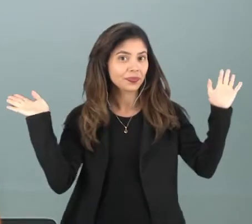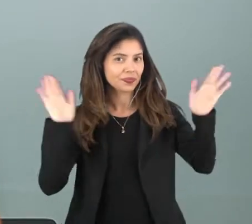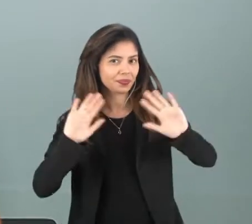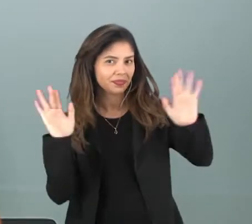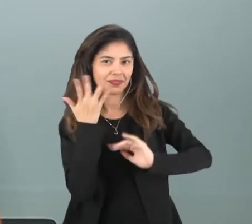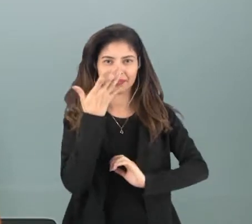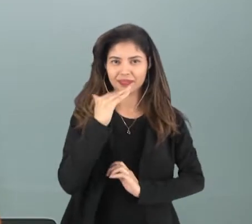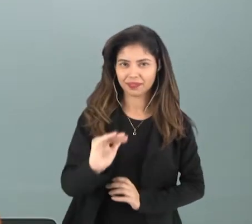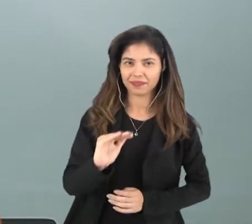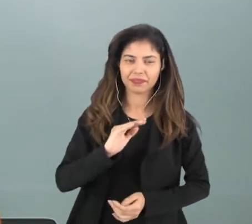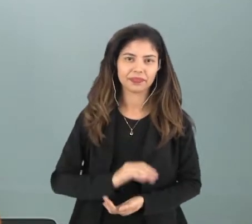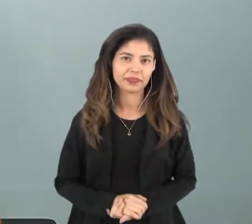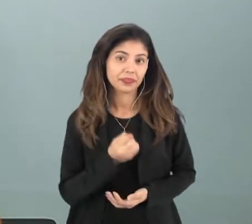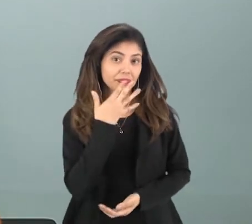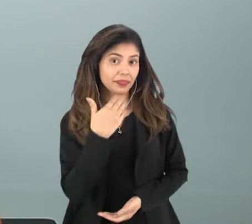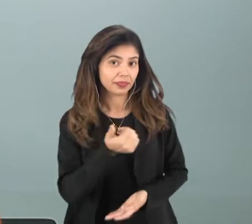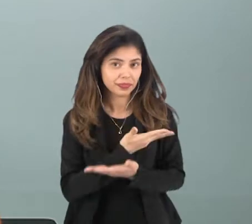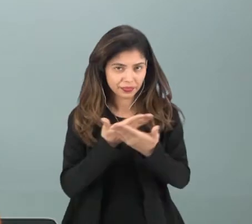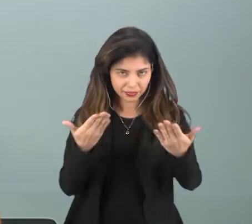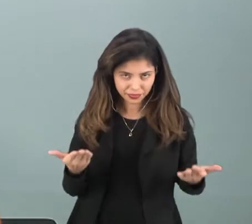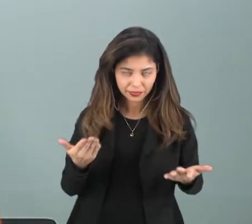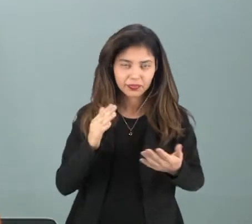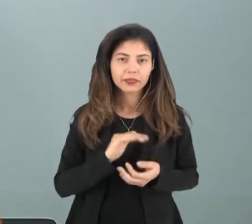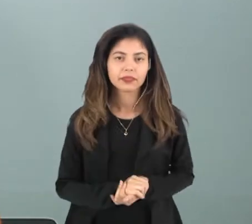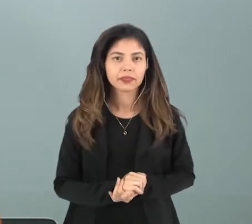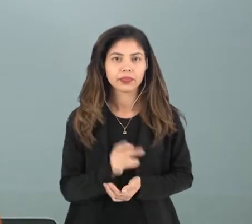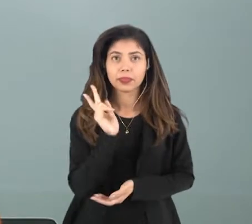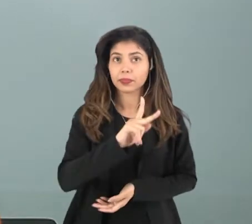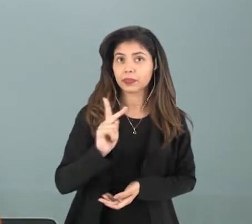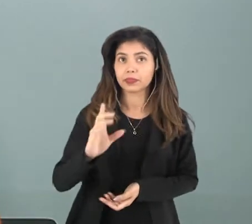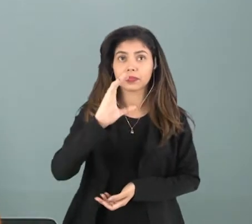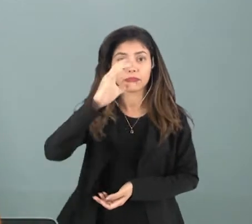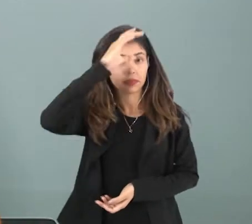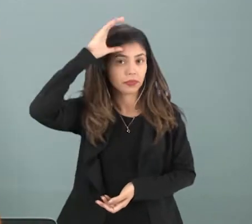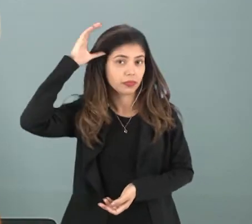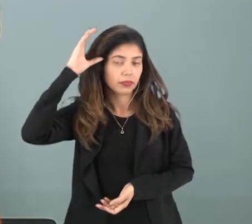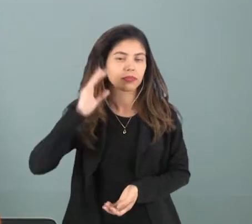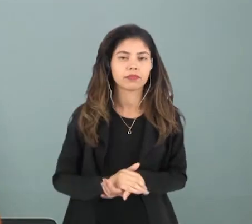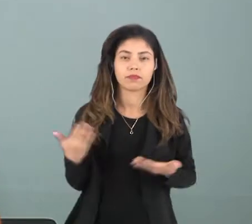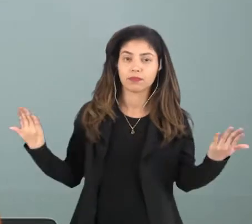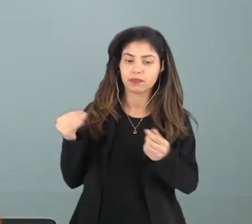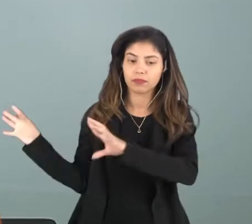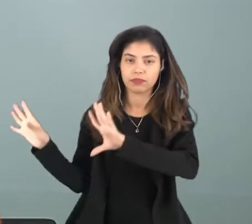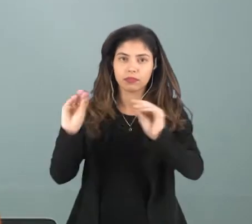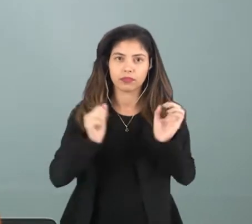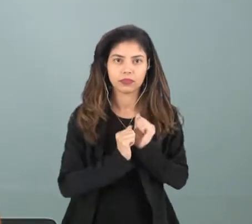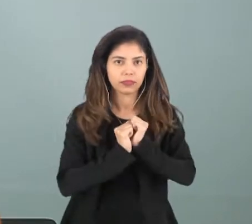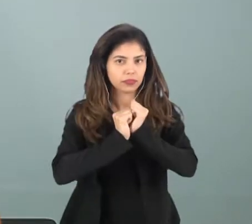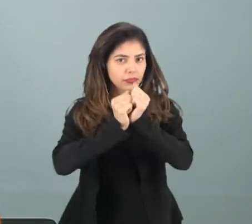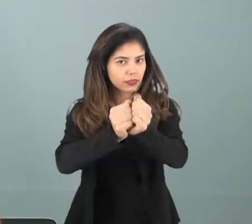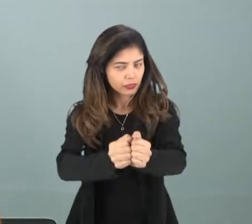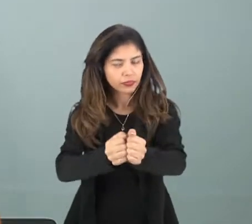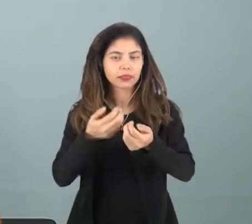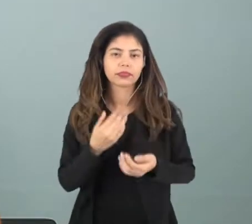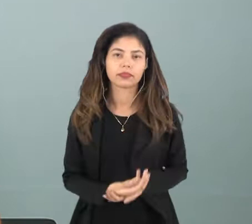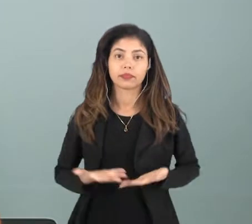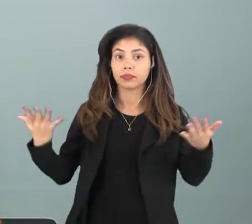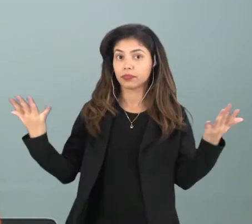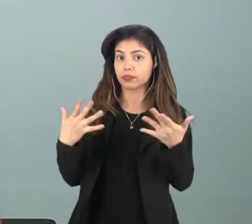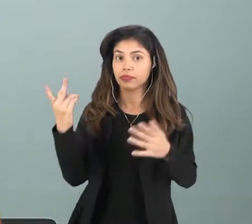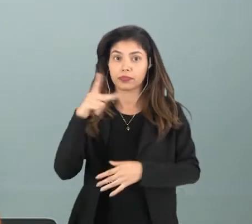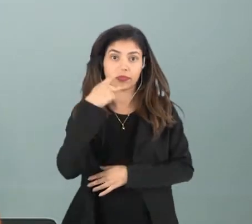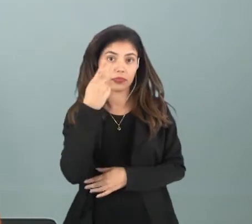Olá, crianças! Tudo bem? Eu sou o professor Carlos Lima e estou aqui com vocês. Nós estamos falando de um assunto